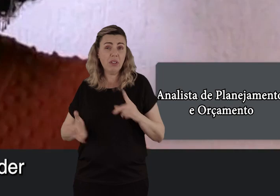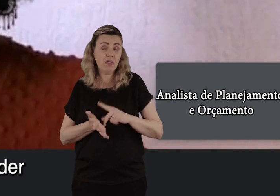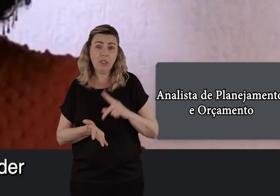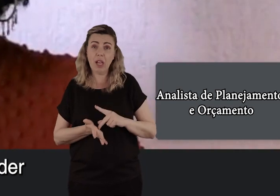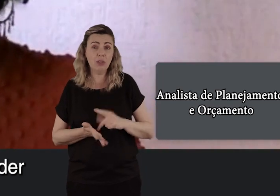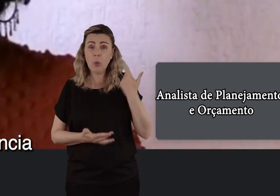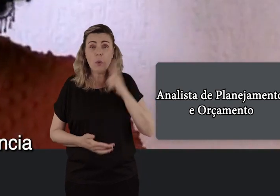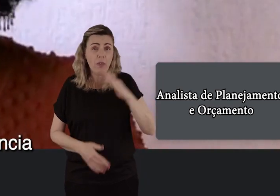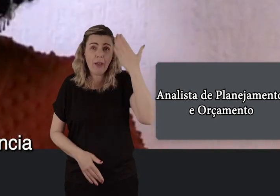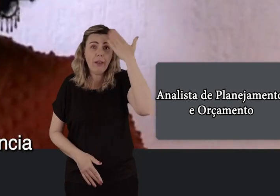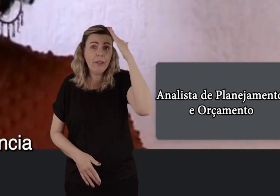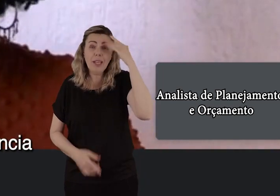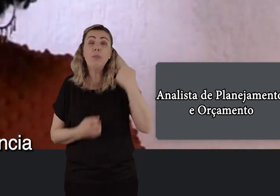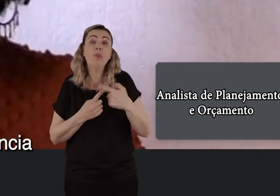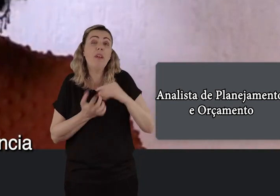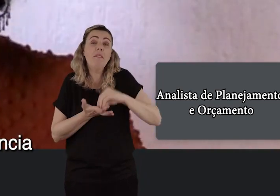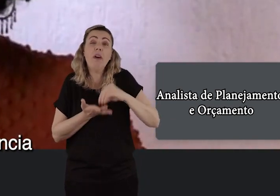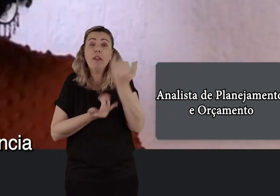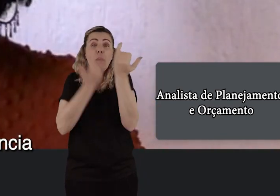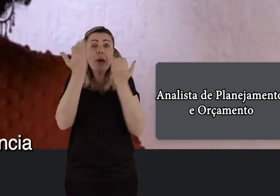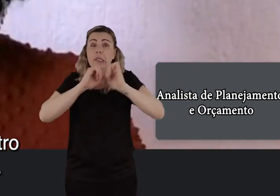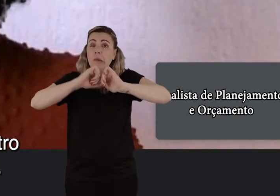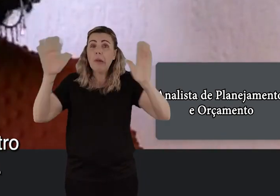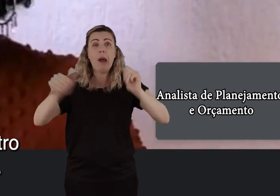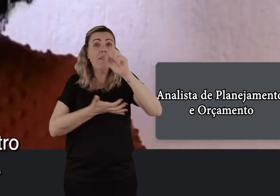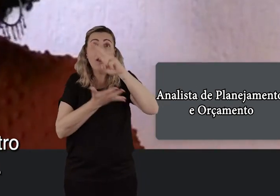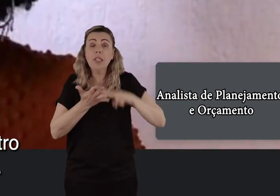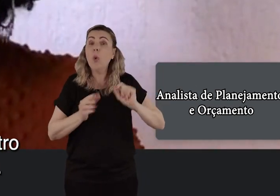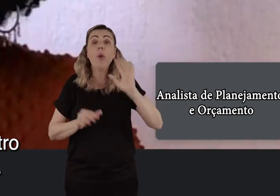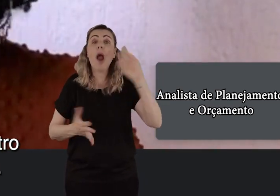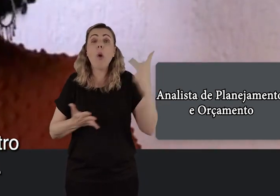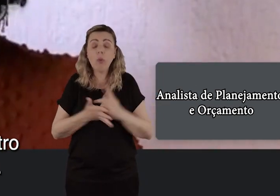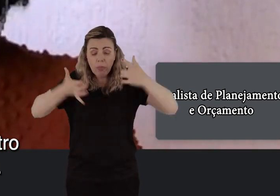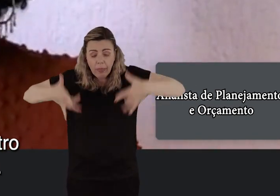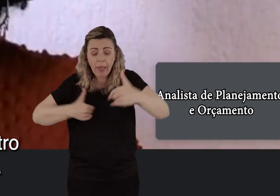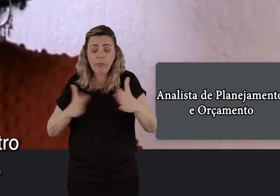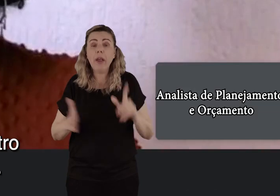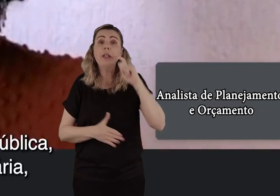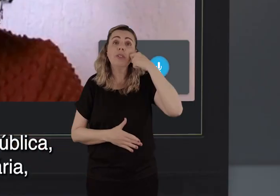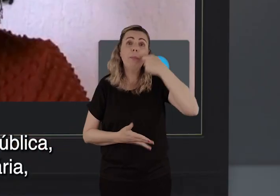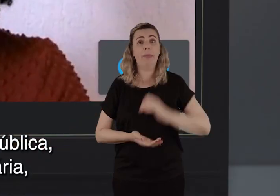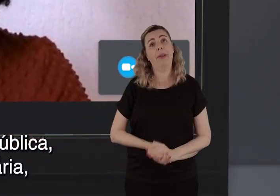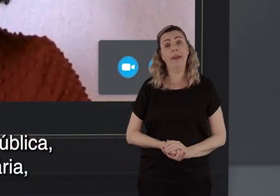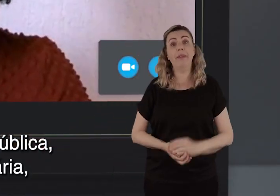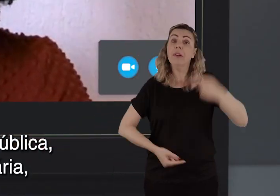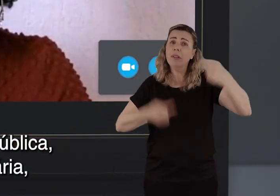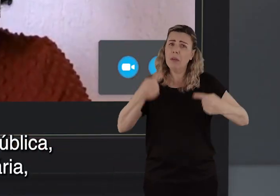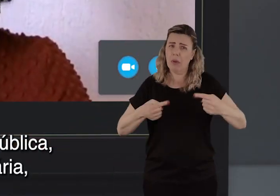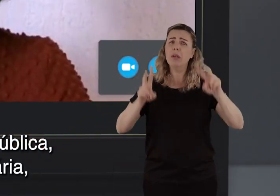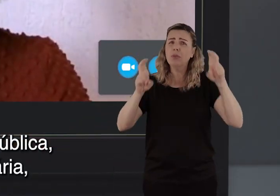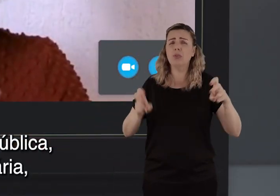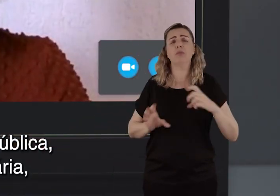não consegue entender, por falta de transparência e avaliação, o que acontece dentro dessa caixa preta. Analista de planejamento O e debate orçamento.